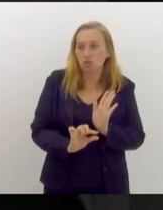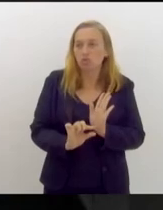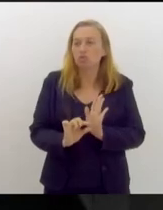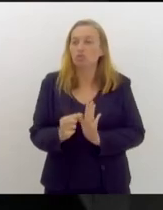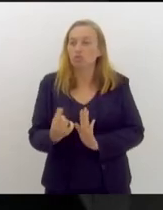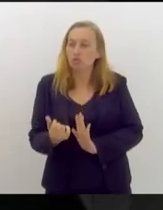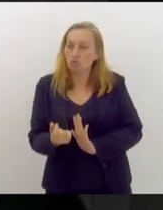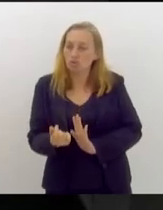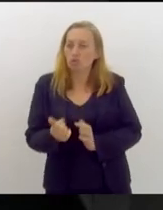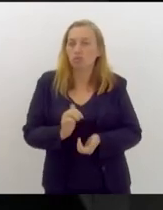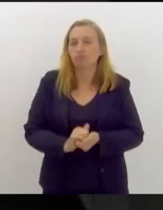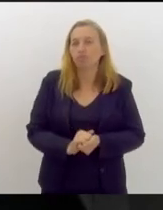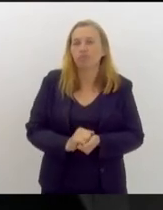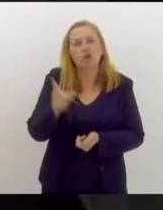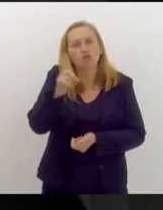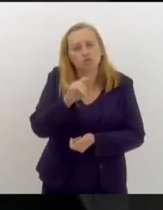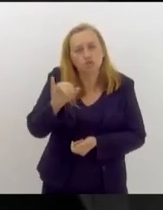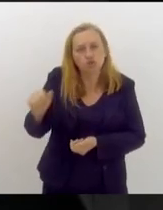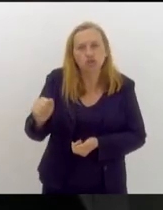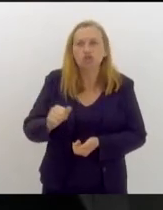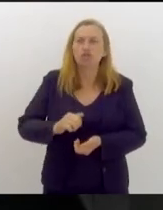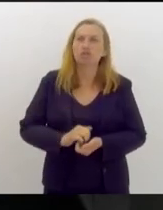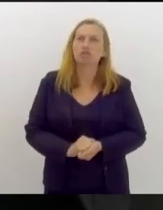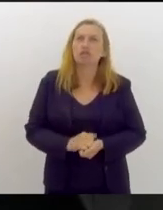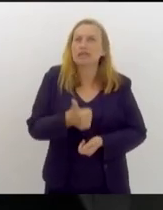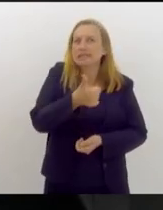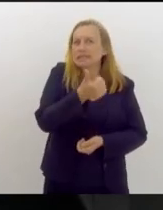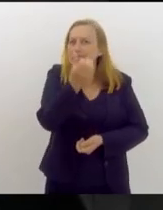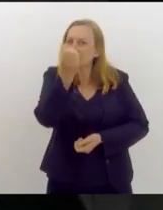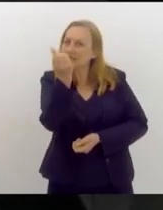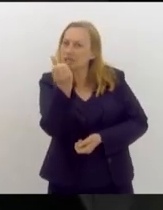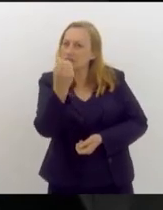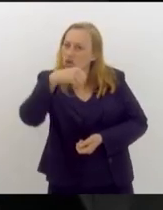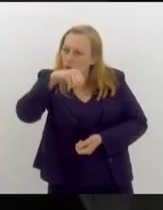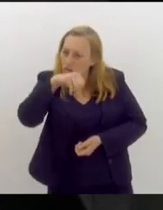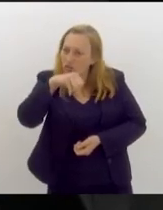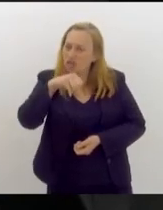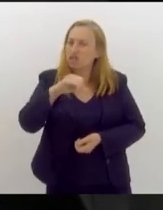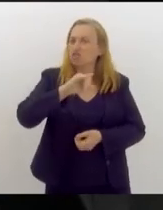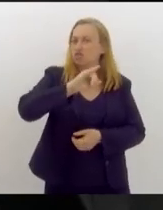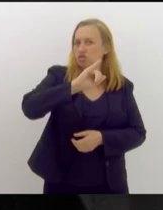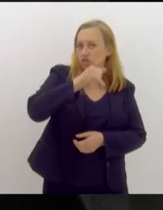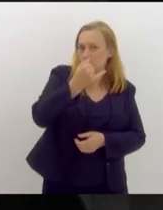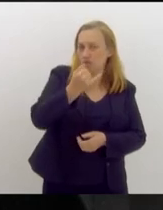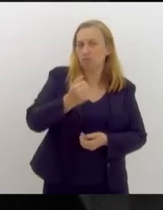já no dia 19 de Janeiro